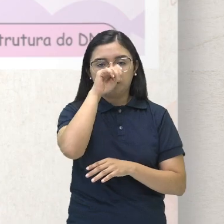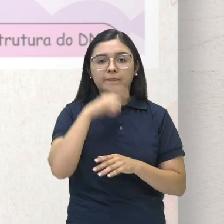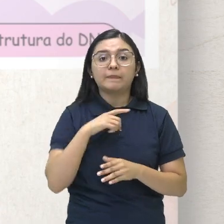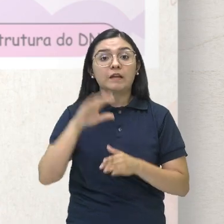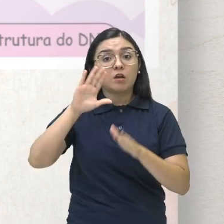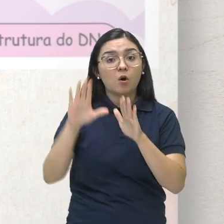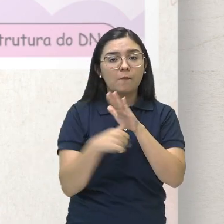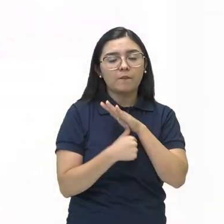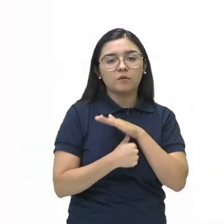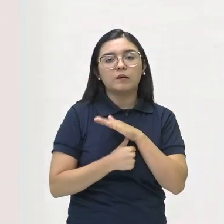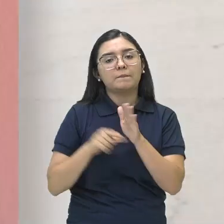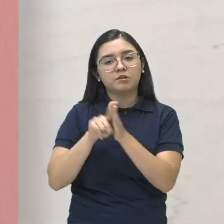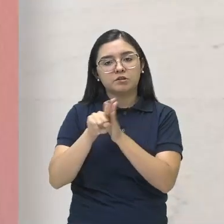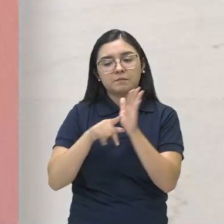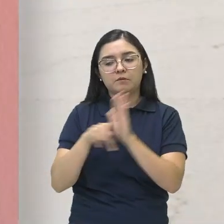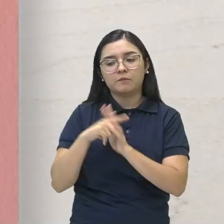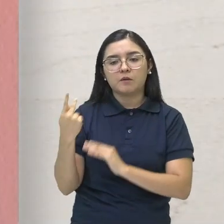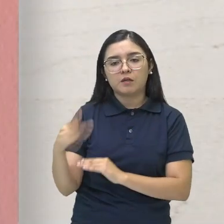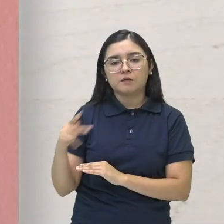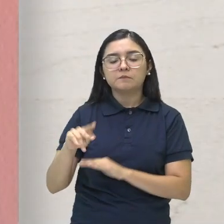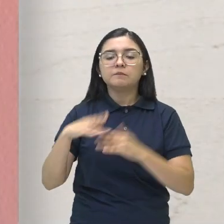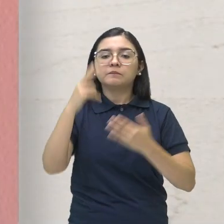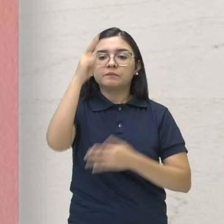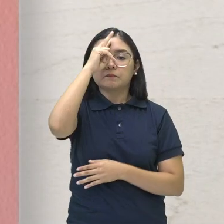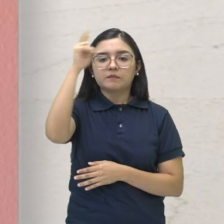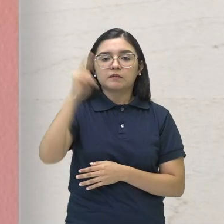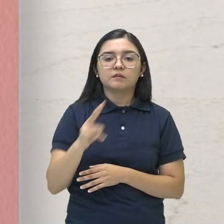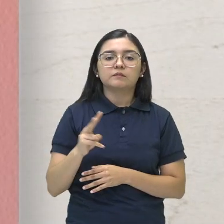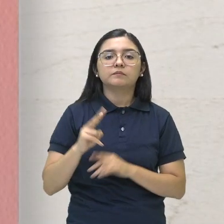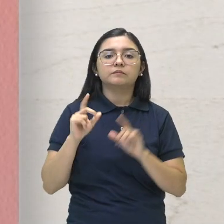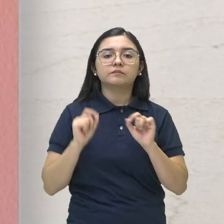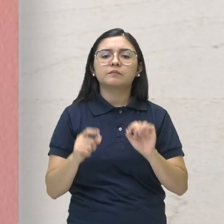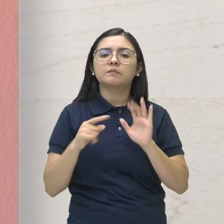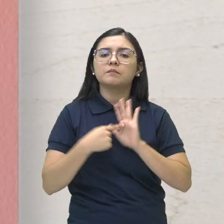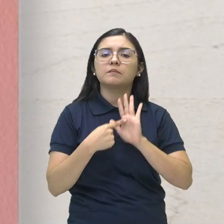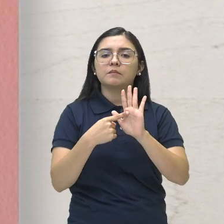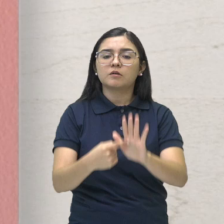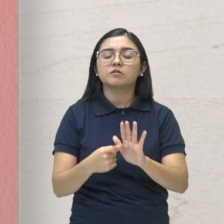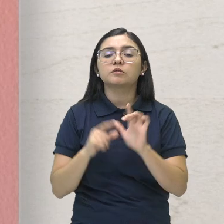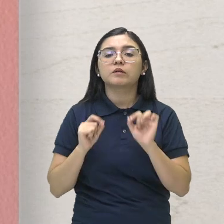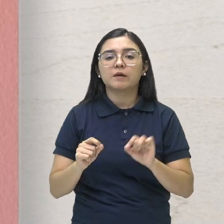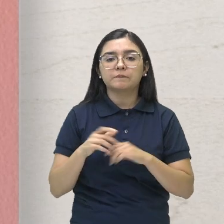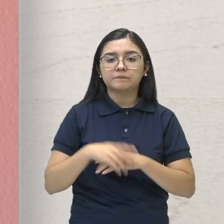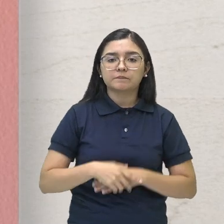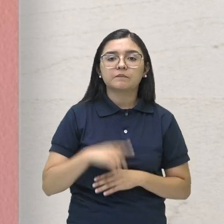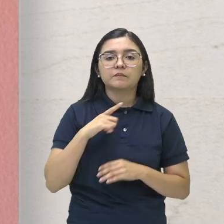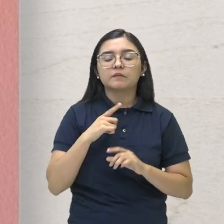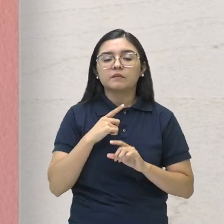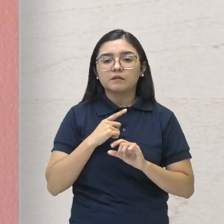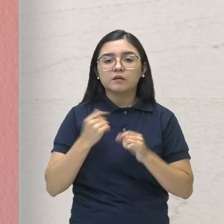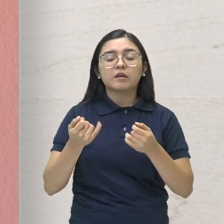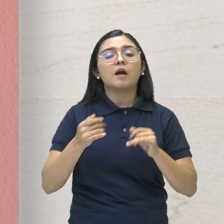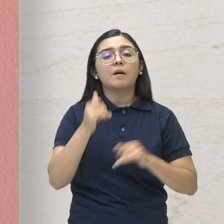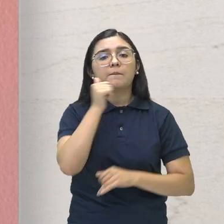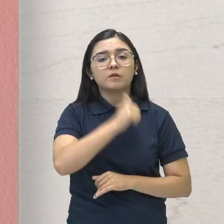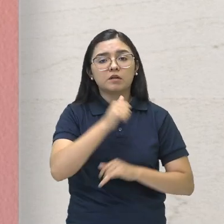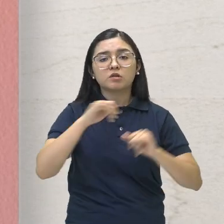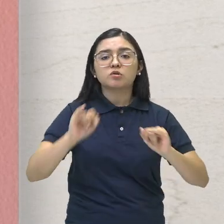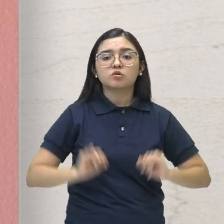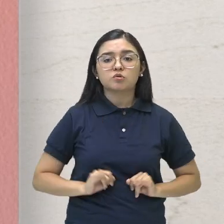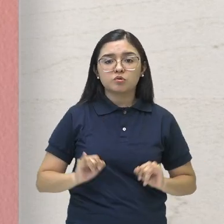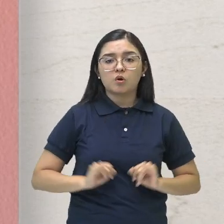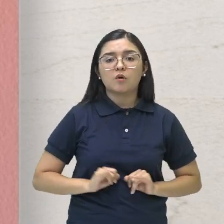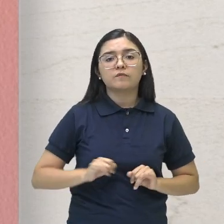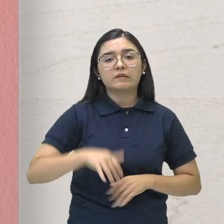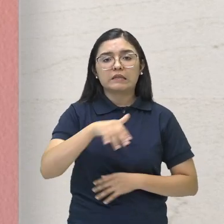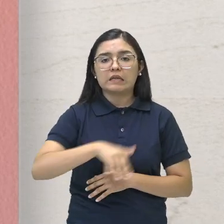sua permissão. A história de Rosalind é um retrato do apagamento que as mulheres sofrem no âmbito